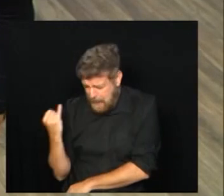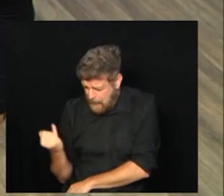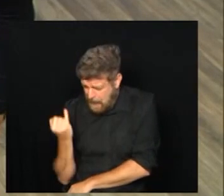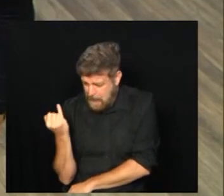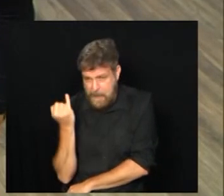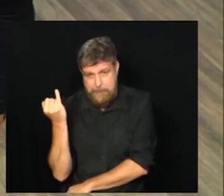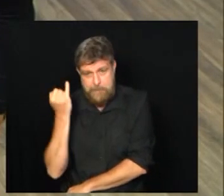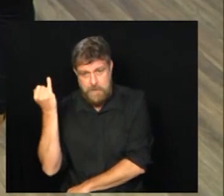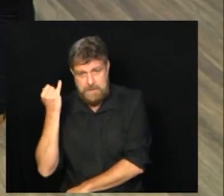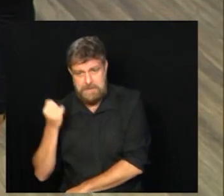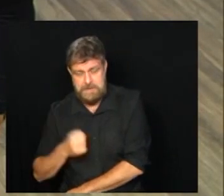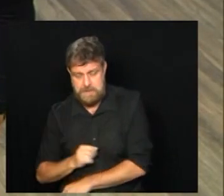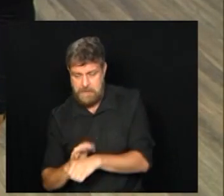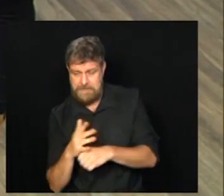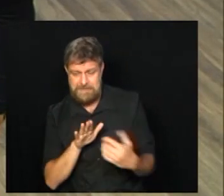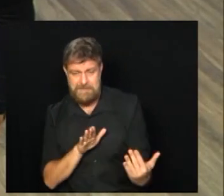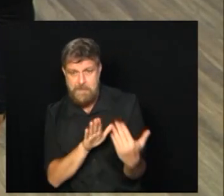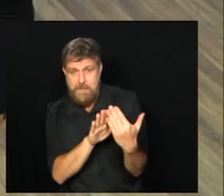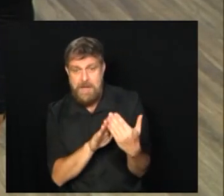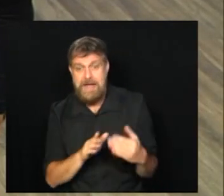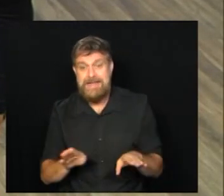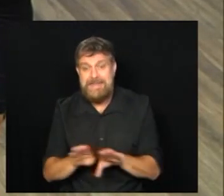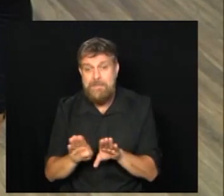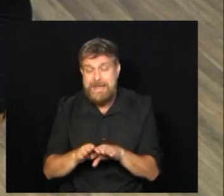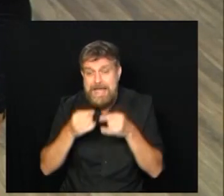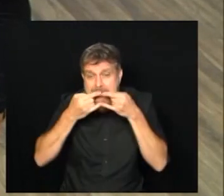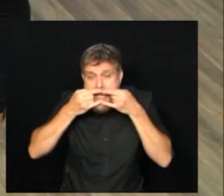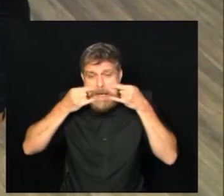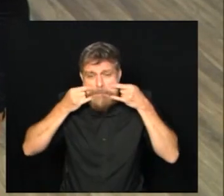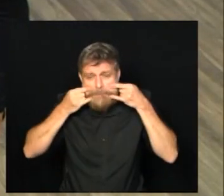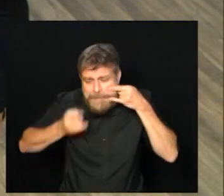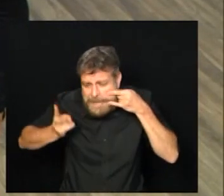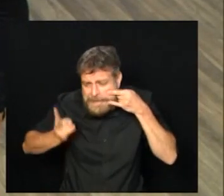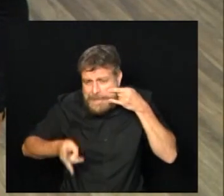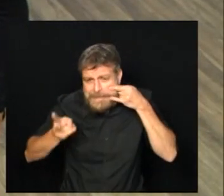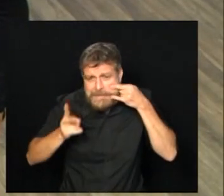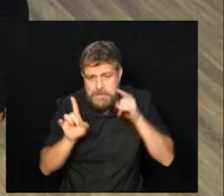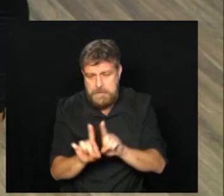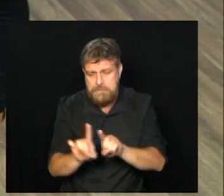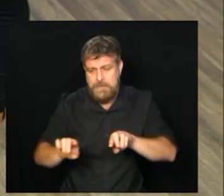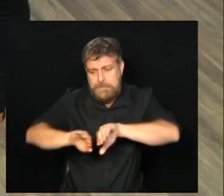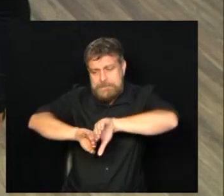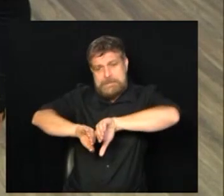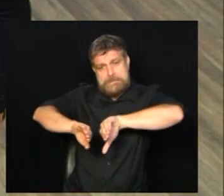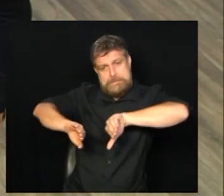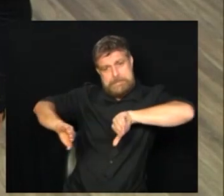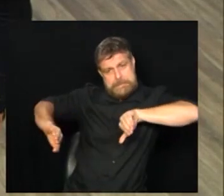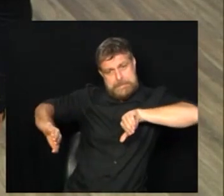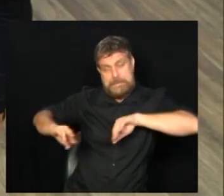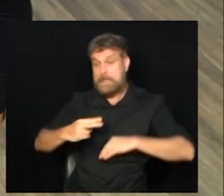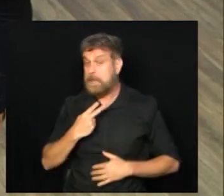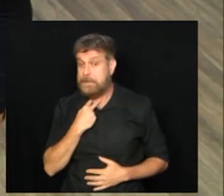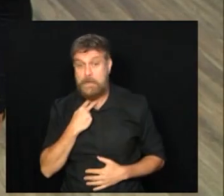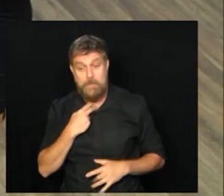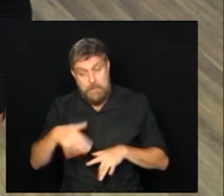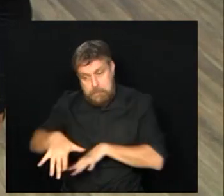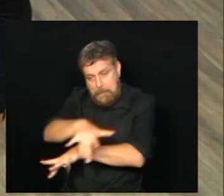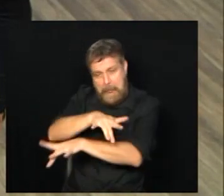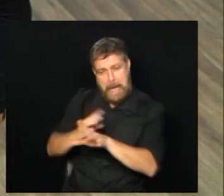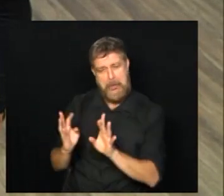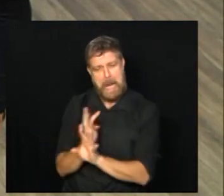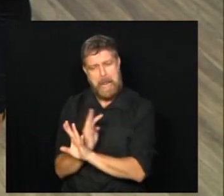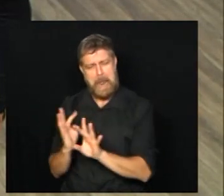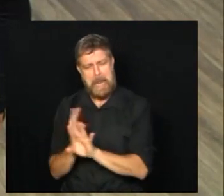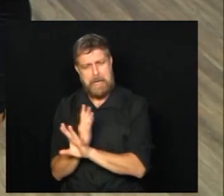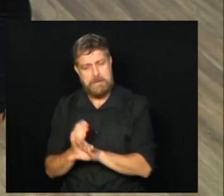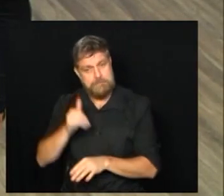também neste combate à pandemia, a utilização da máscara, o distanciamento pessoal, não se aglomerar. Mina